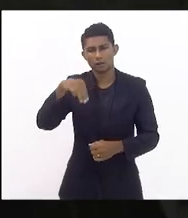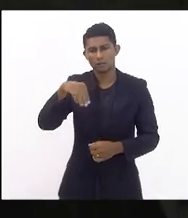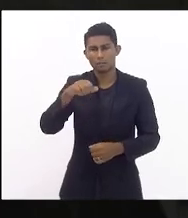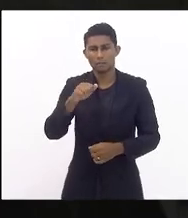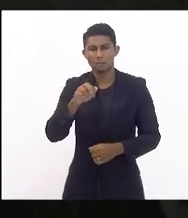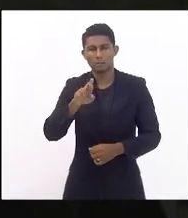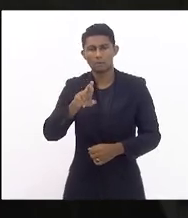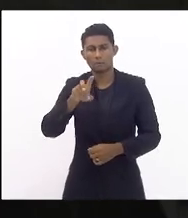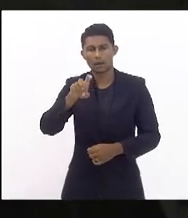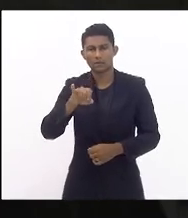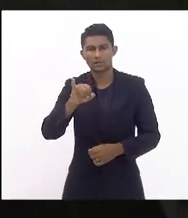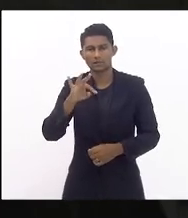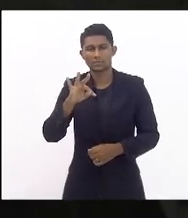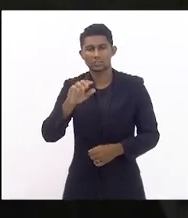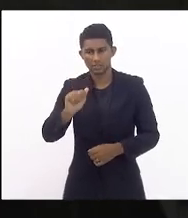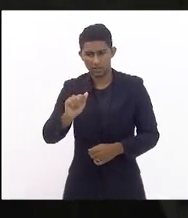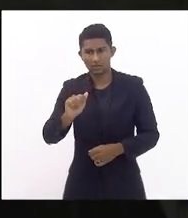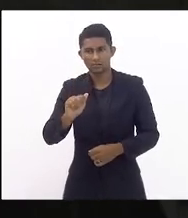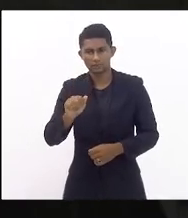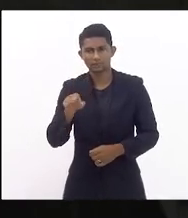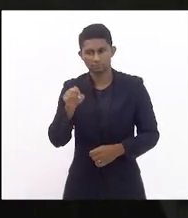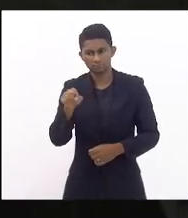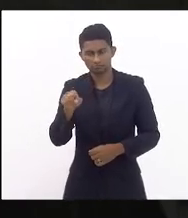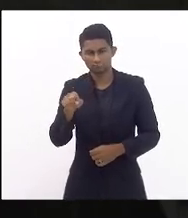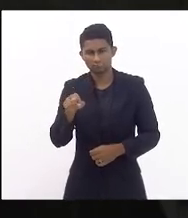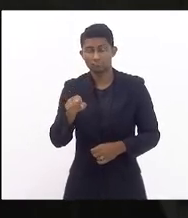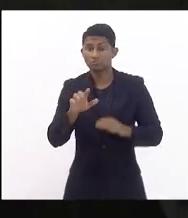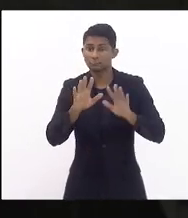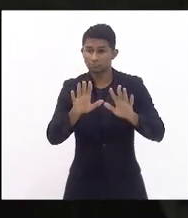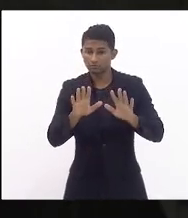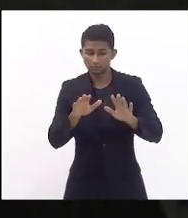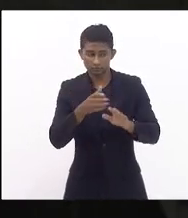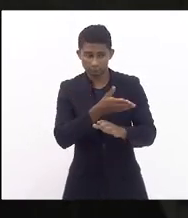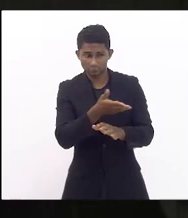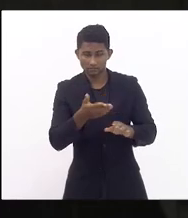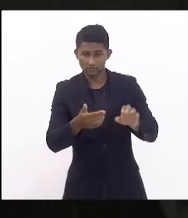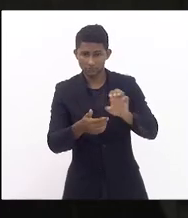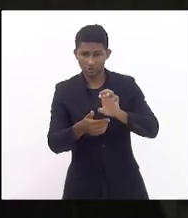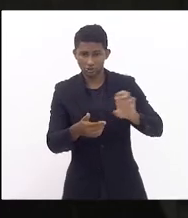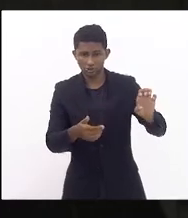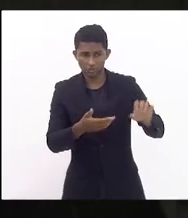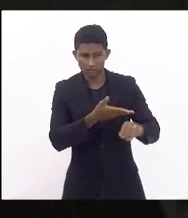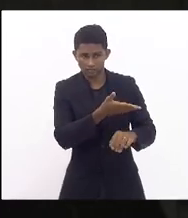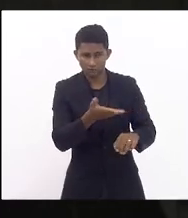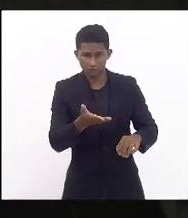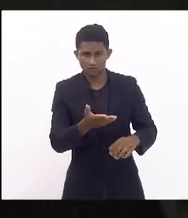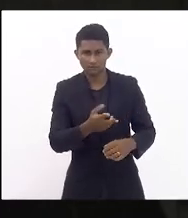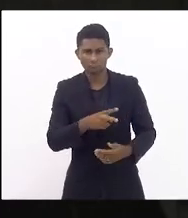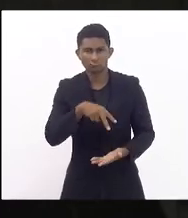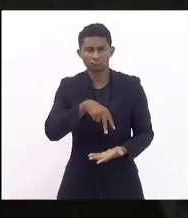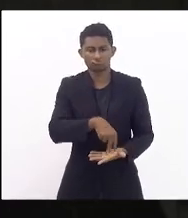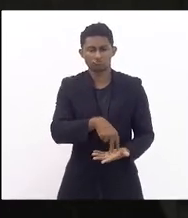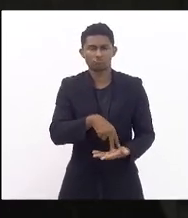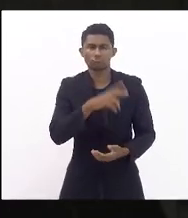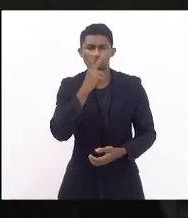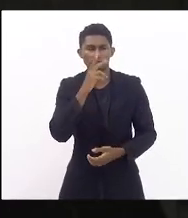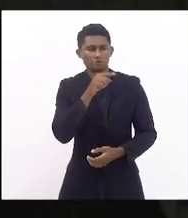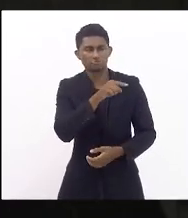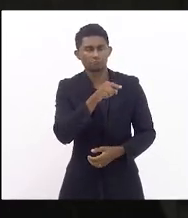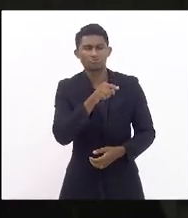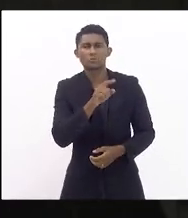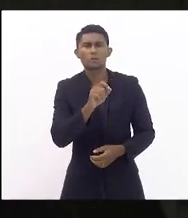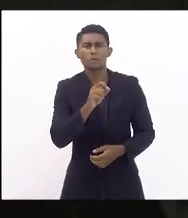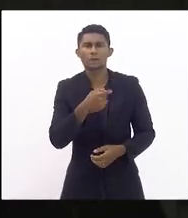rindo. Mas esses esquerdistas com essa posição são místicos, porque isso é uma